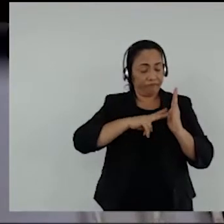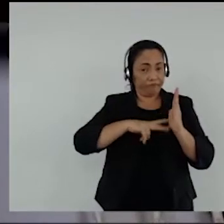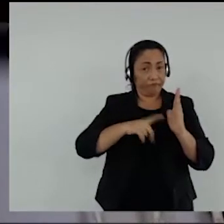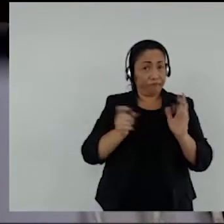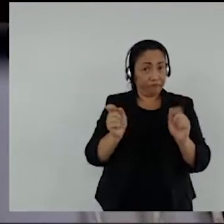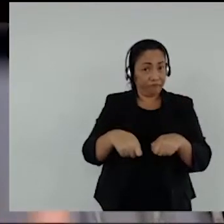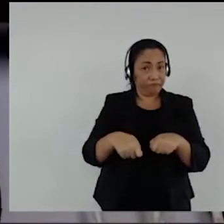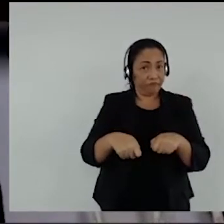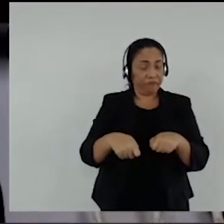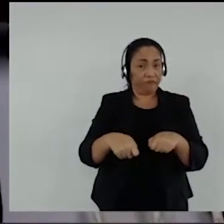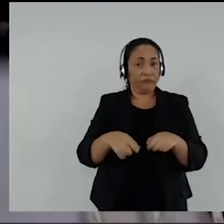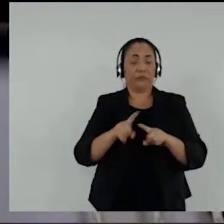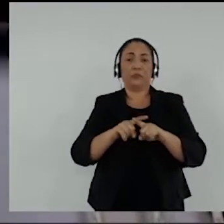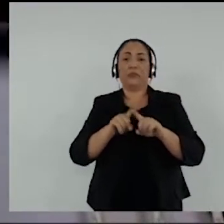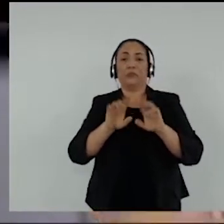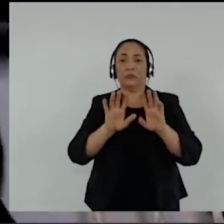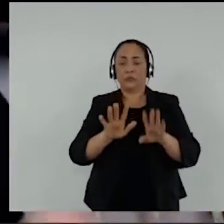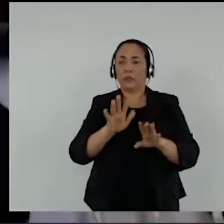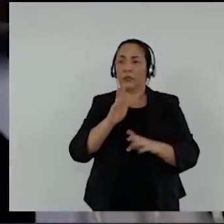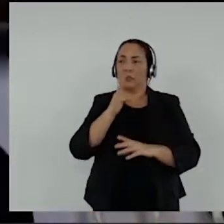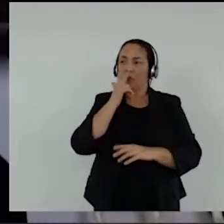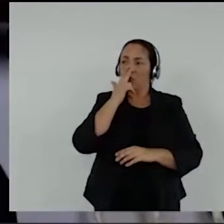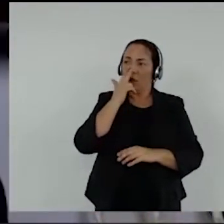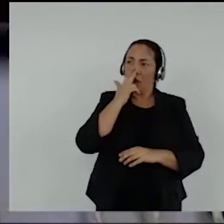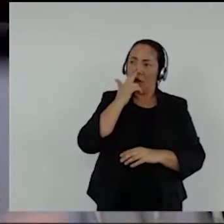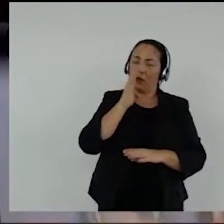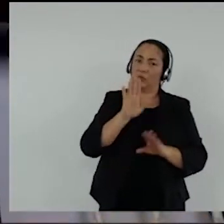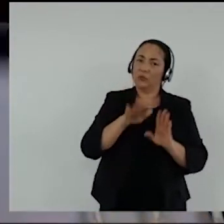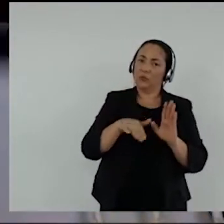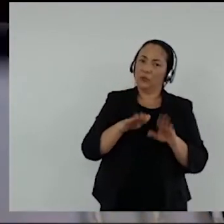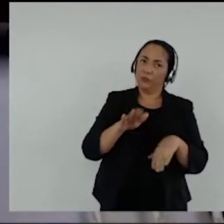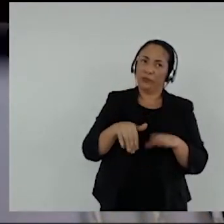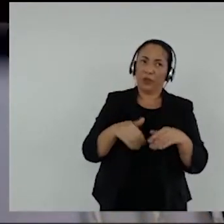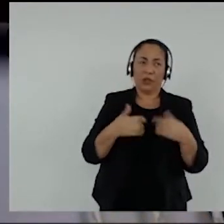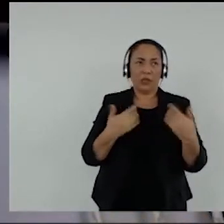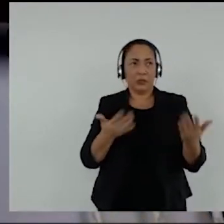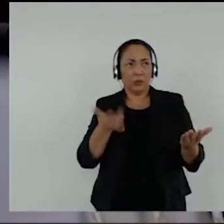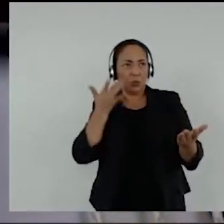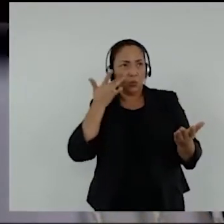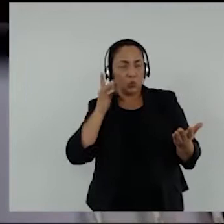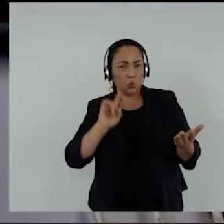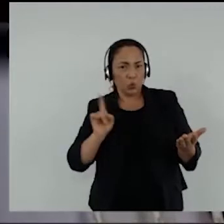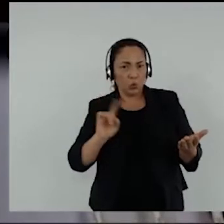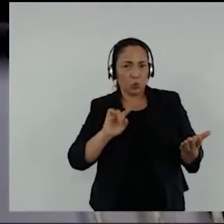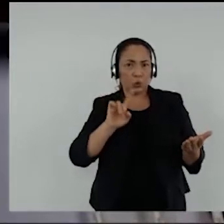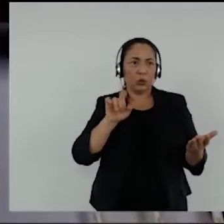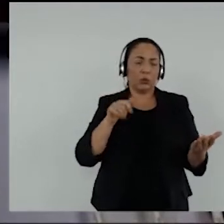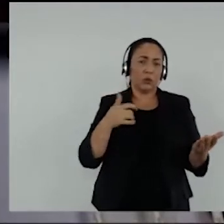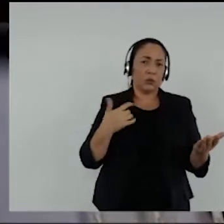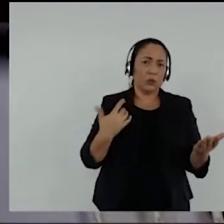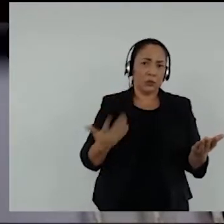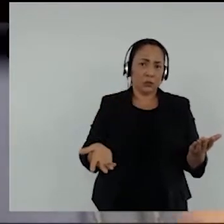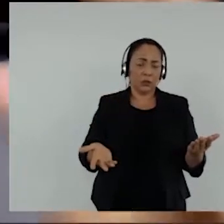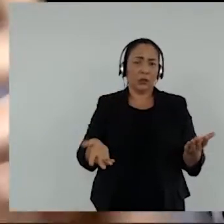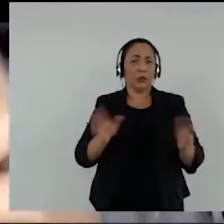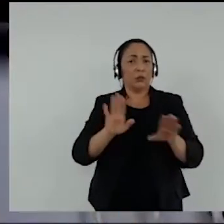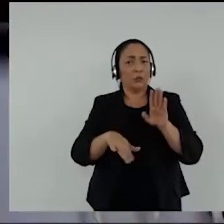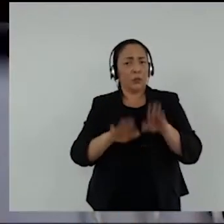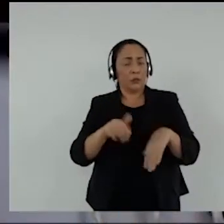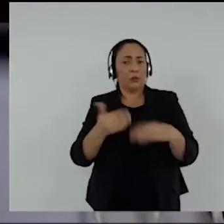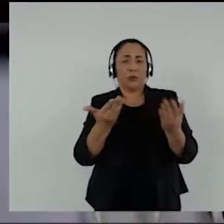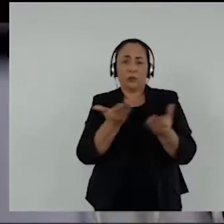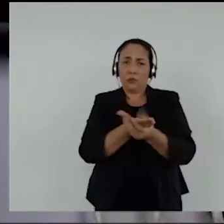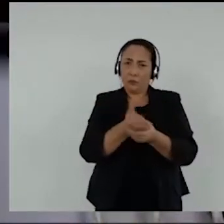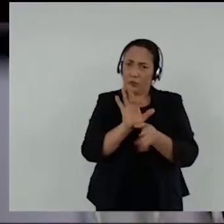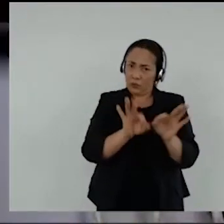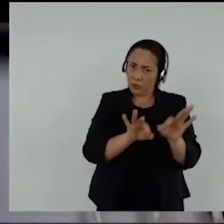Mas aí eu acho que talvez seja possível fazer essa concessão nos casos, mas acho